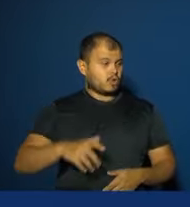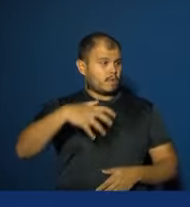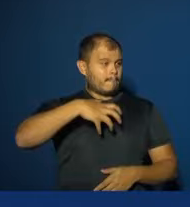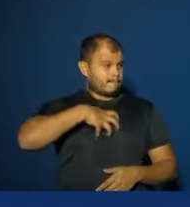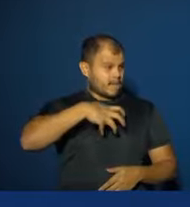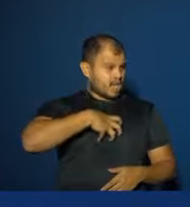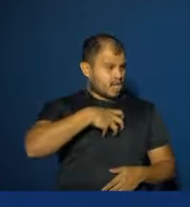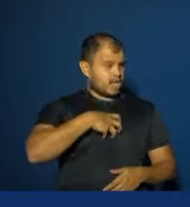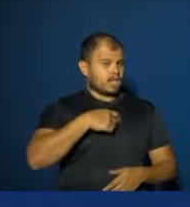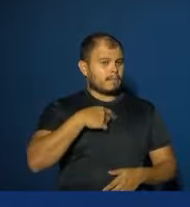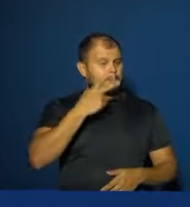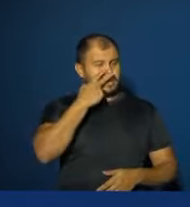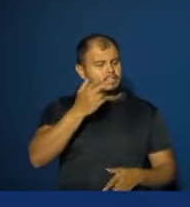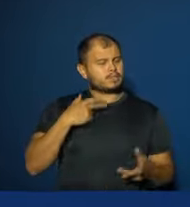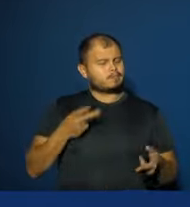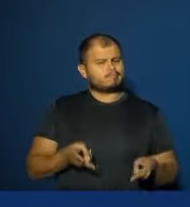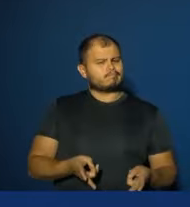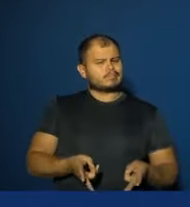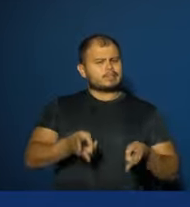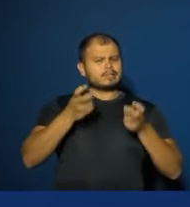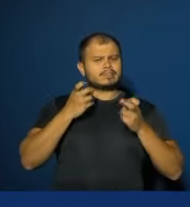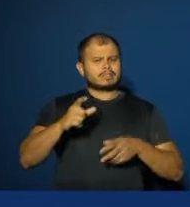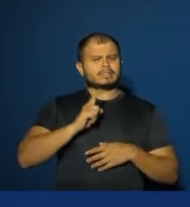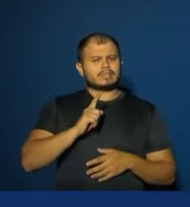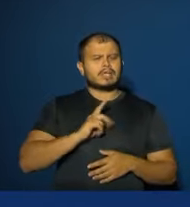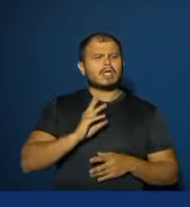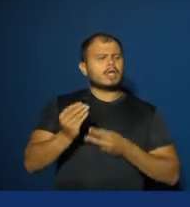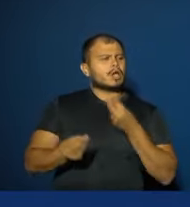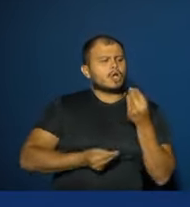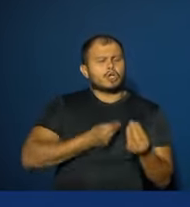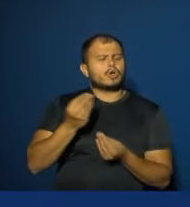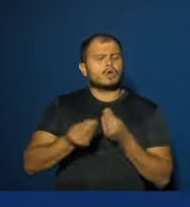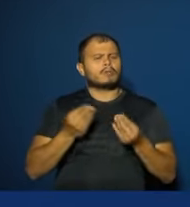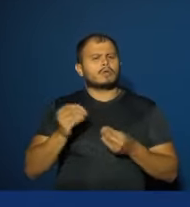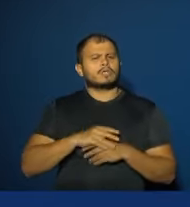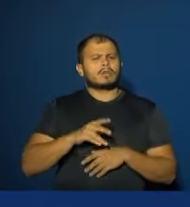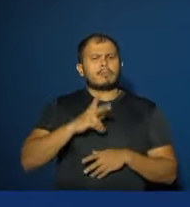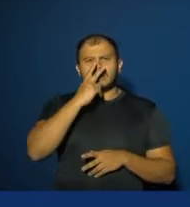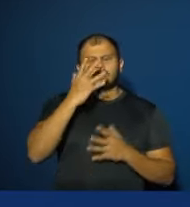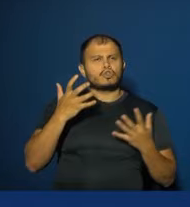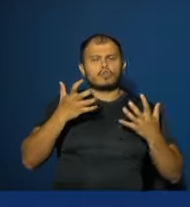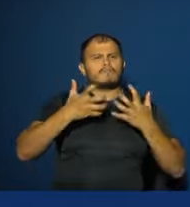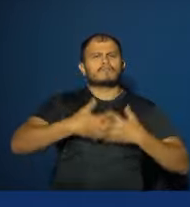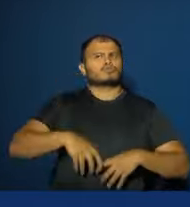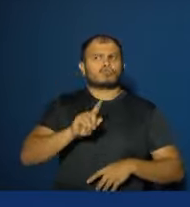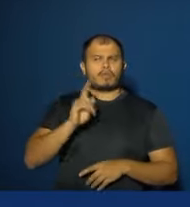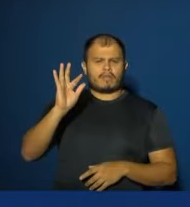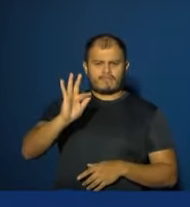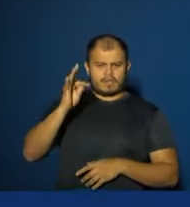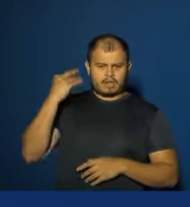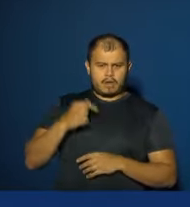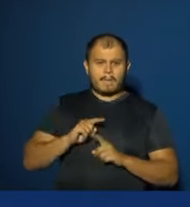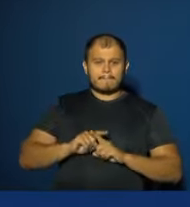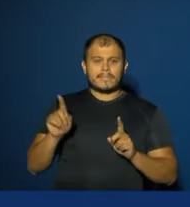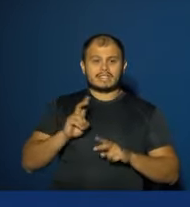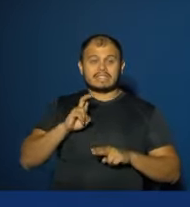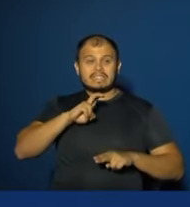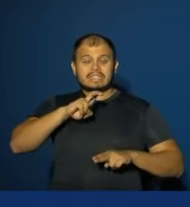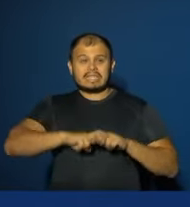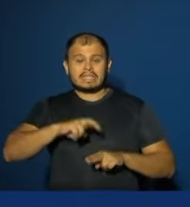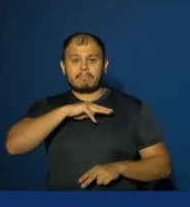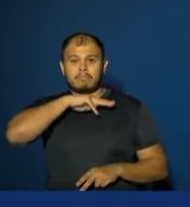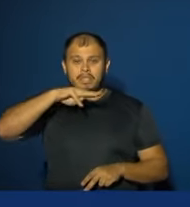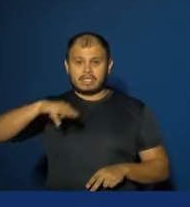e eu tinha uma impressão em relação ao ente federal que ele não funcionava. Mas, ao sentar na cadeira de ministro da